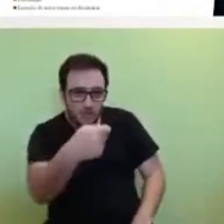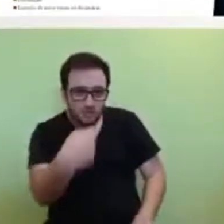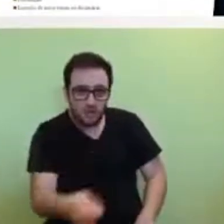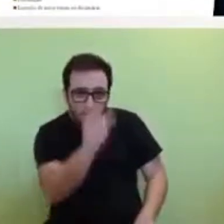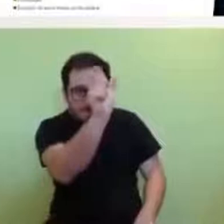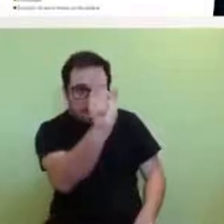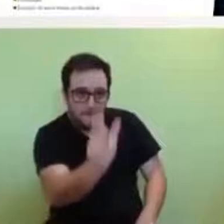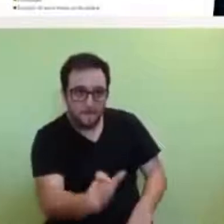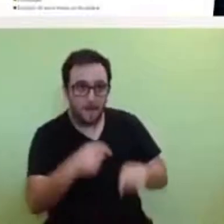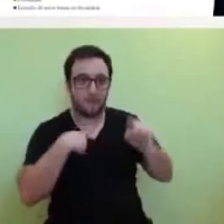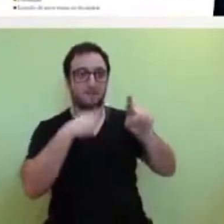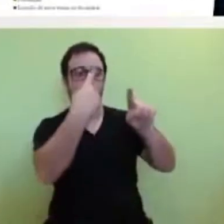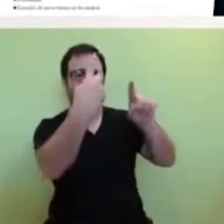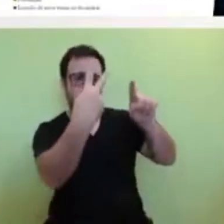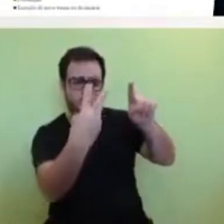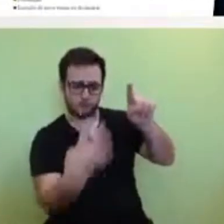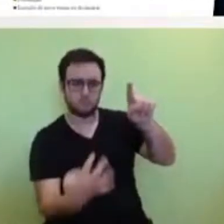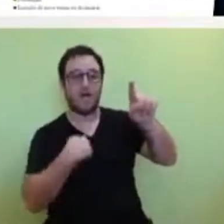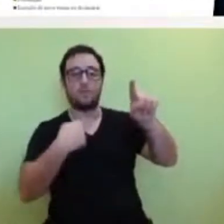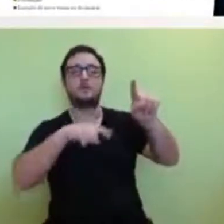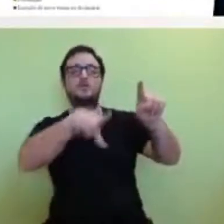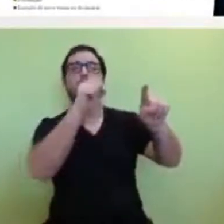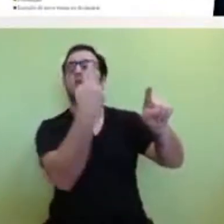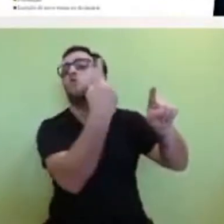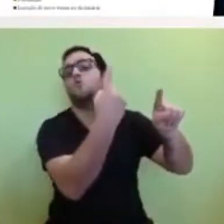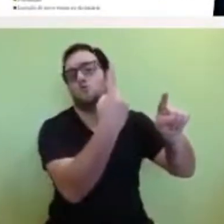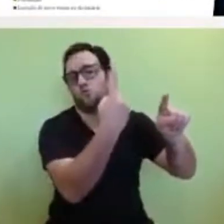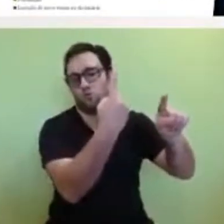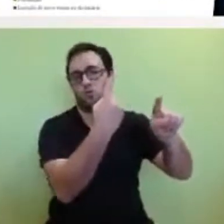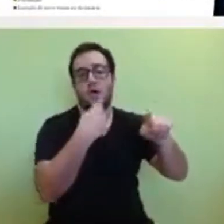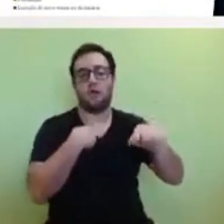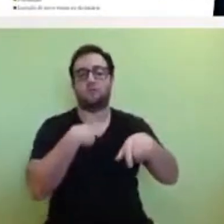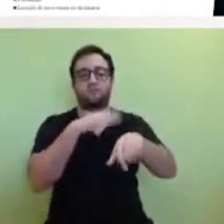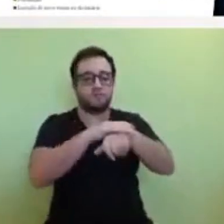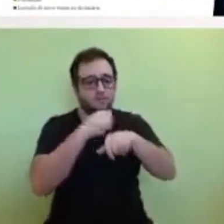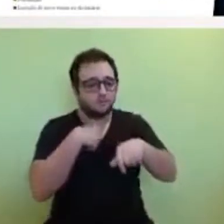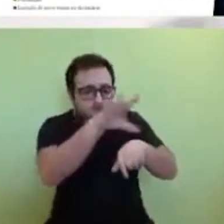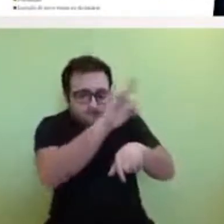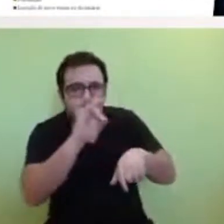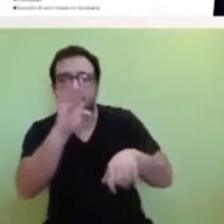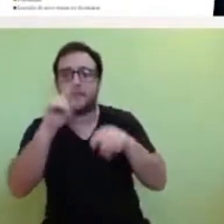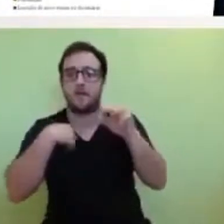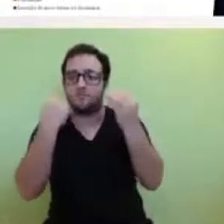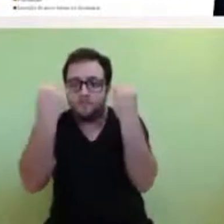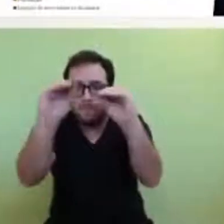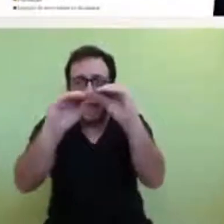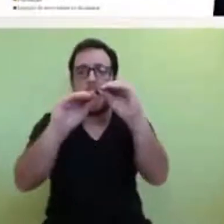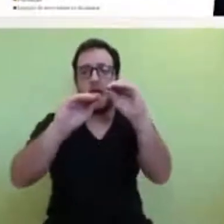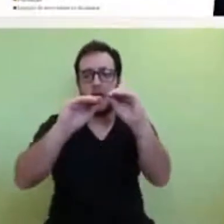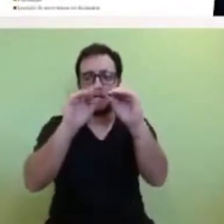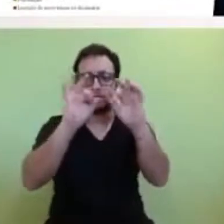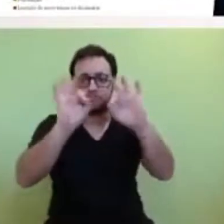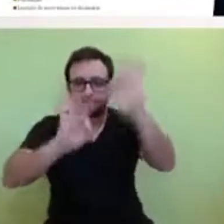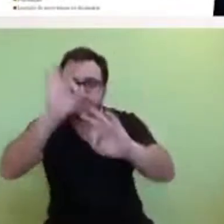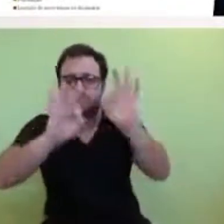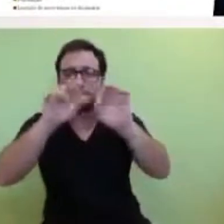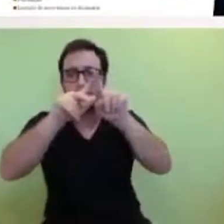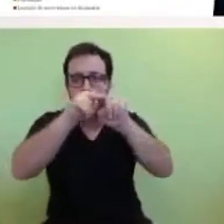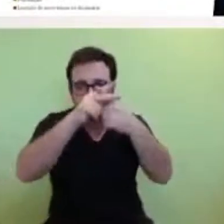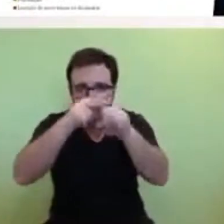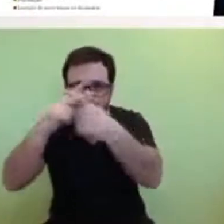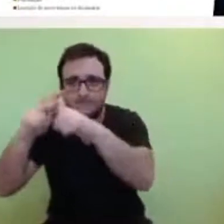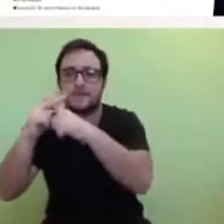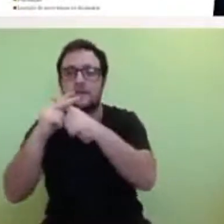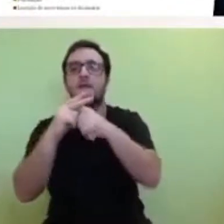Posso mexer no que eu quiser. Excluir sinal, acrescentar um novo, excluir